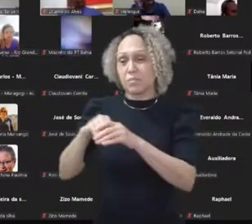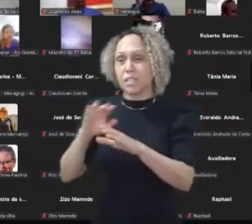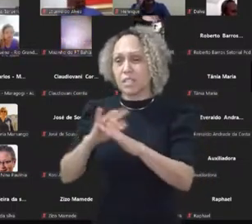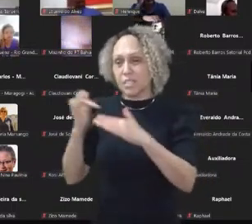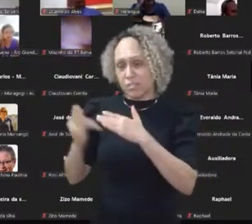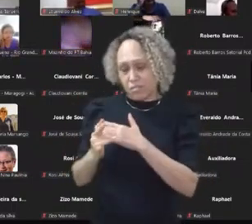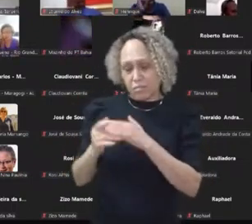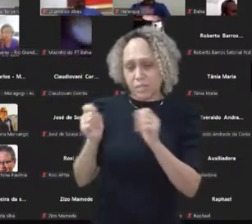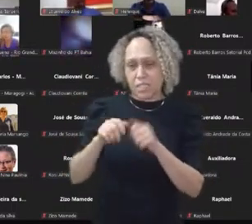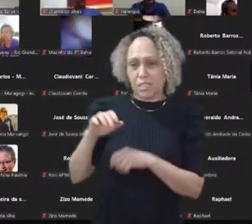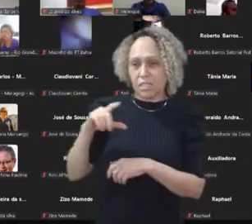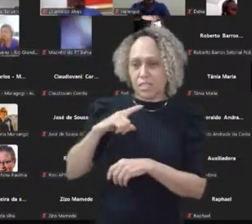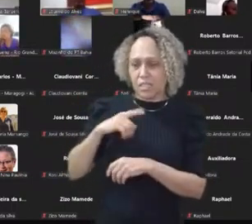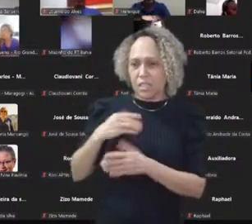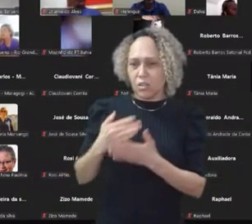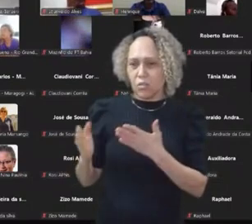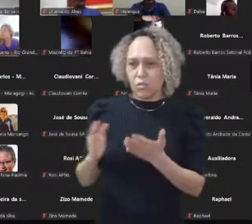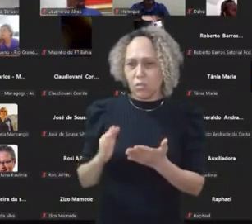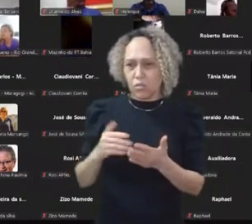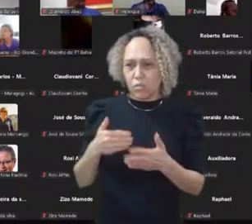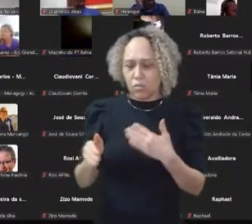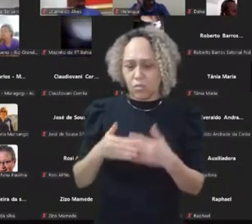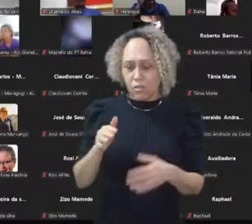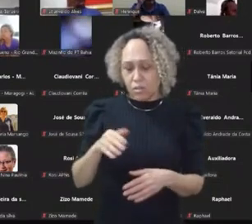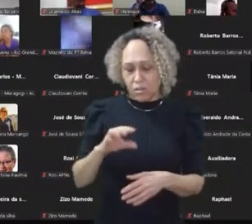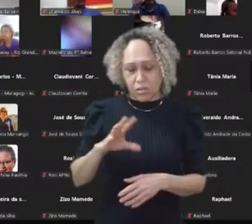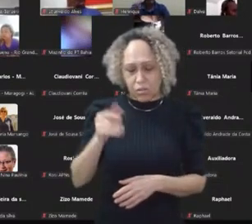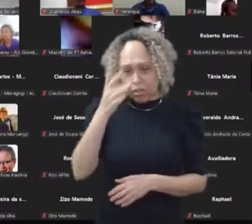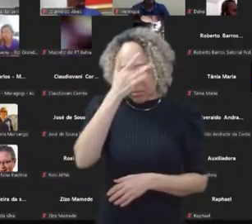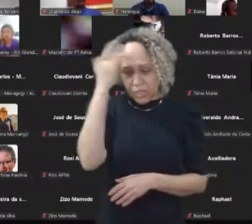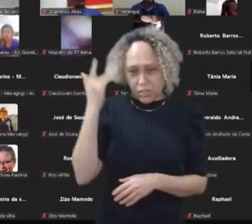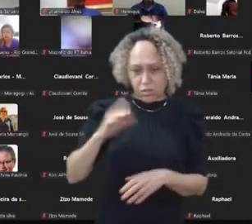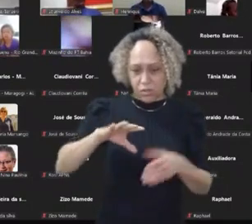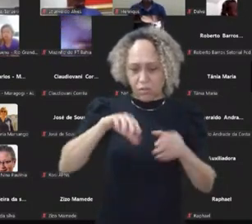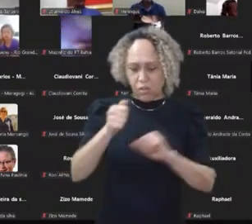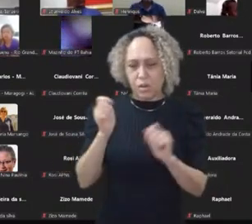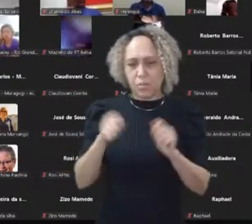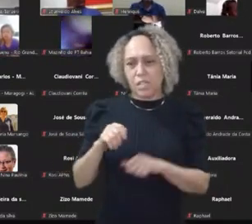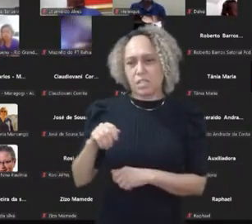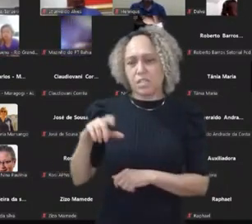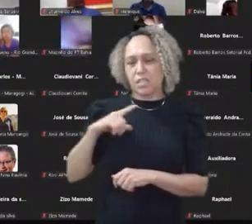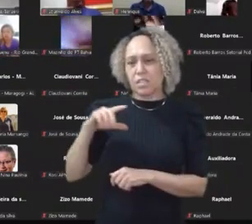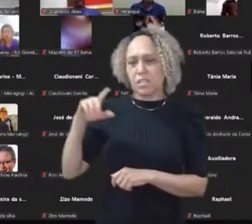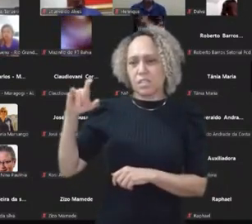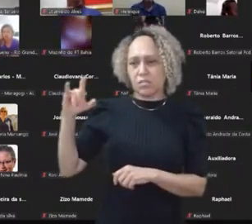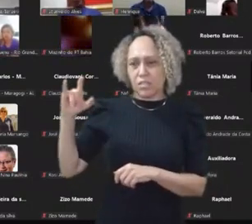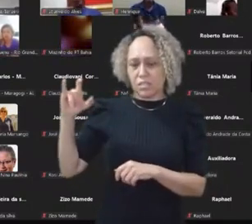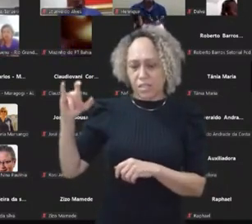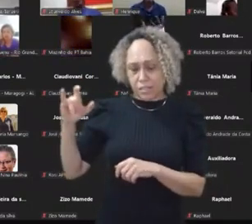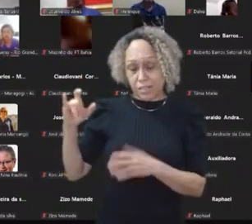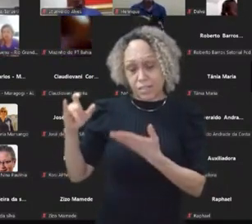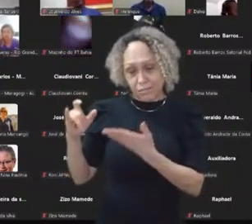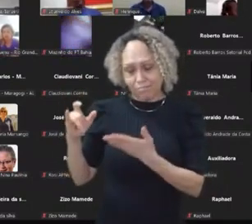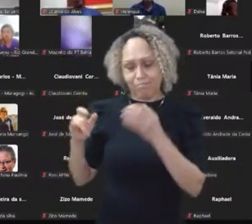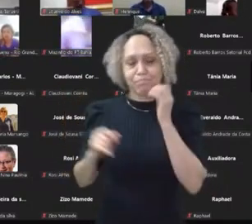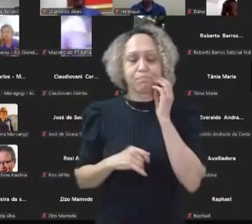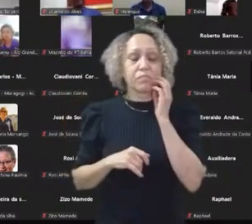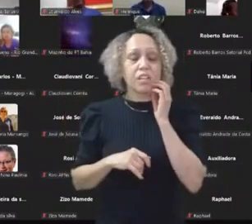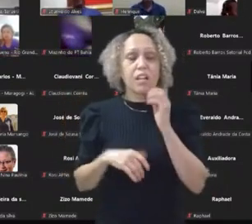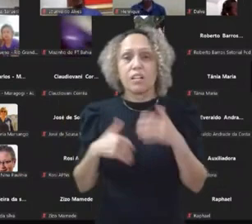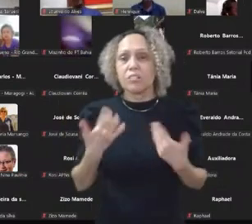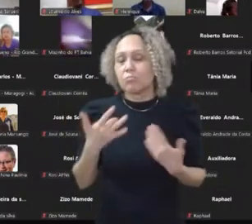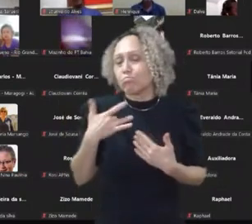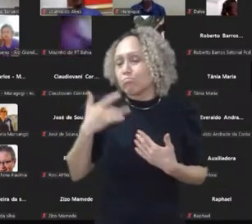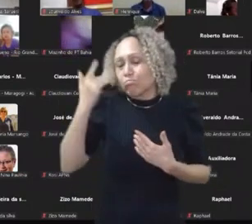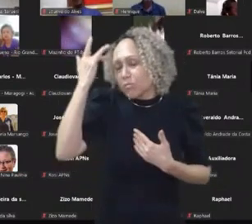Instagram né Qualquer pessoa se forma também você tem que virar um certo influencer aí então tem esse esse dilema que eu não sei responder